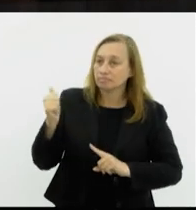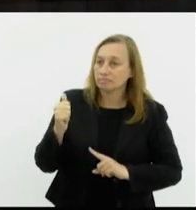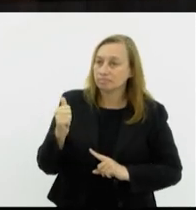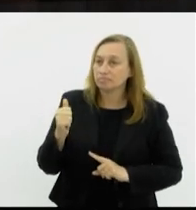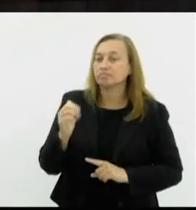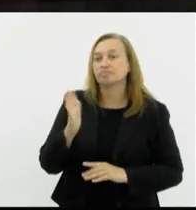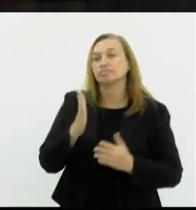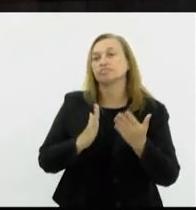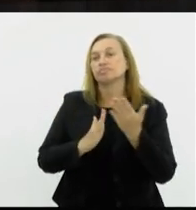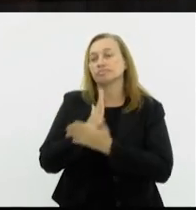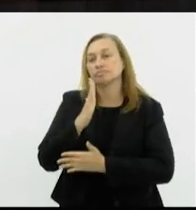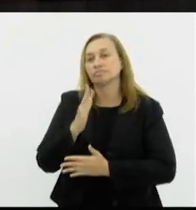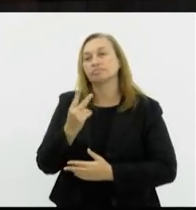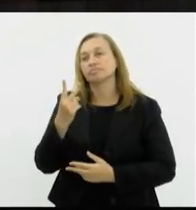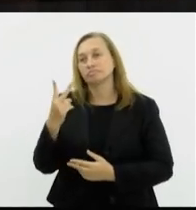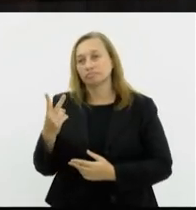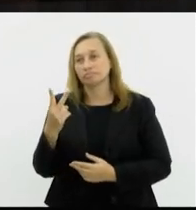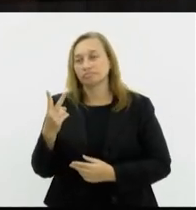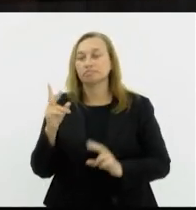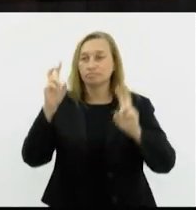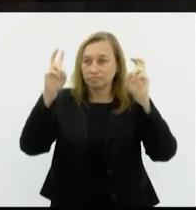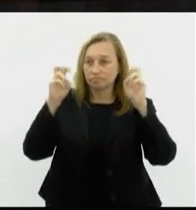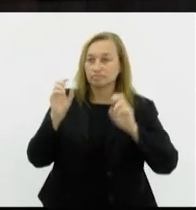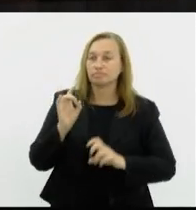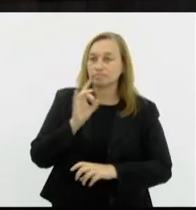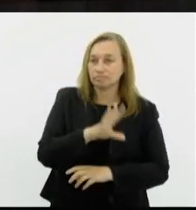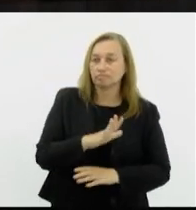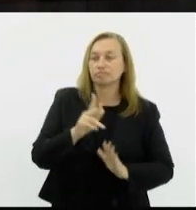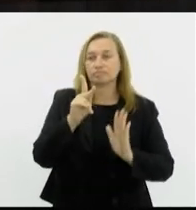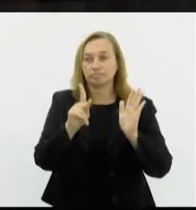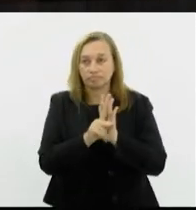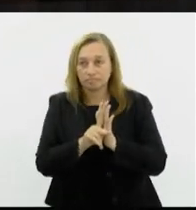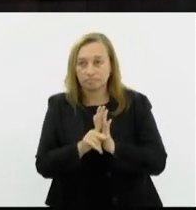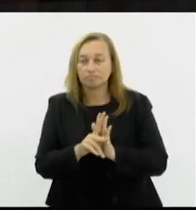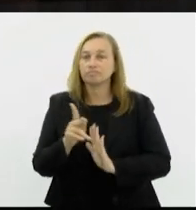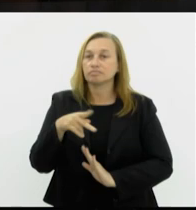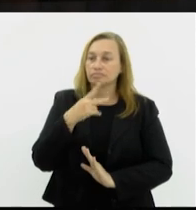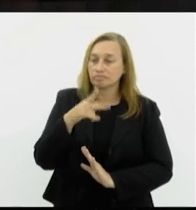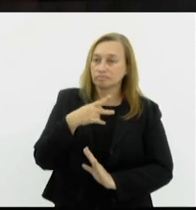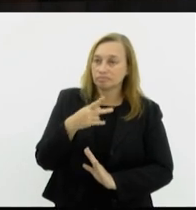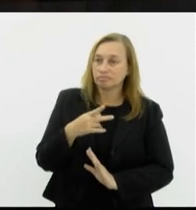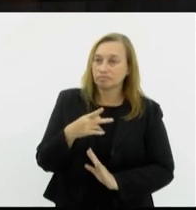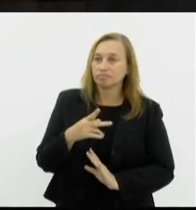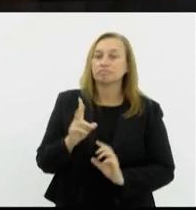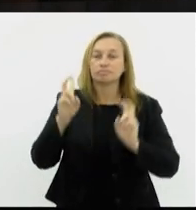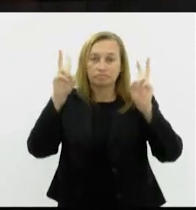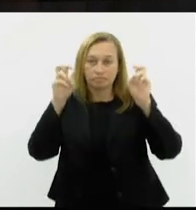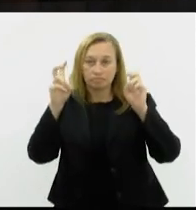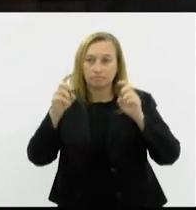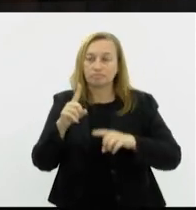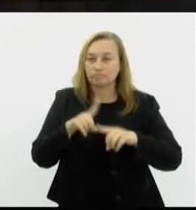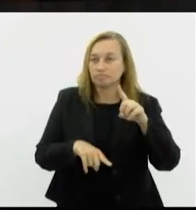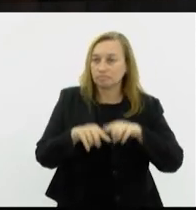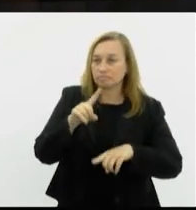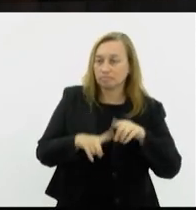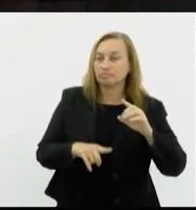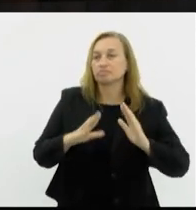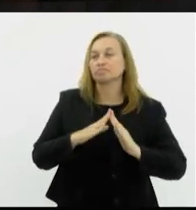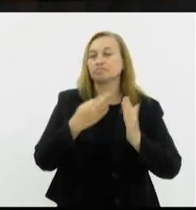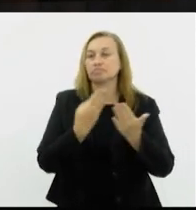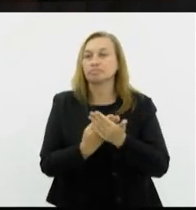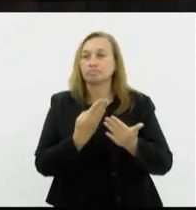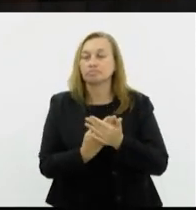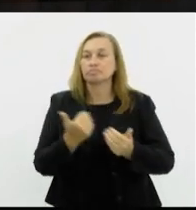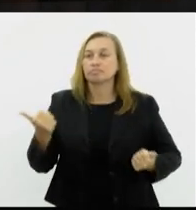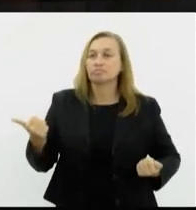sido aprovado esses dois últimos projetos, não é? Falando aí, então, da questão do material escolar e do